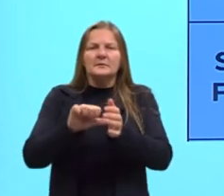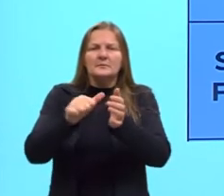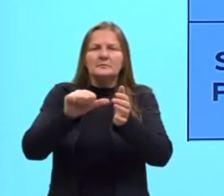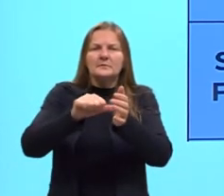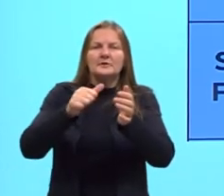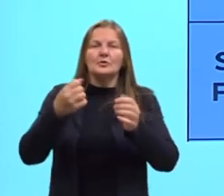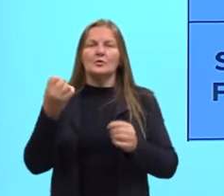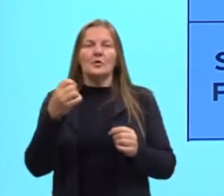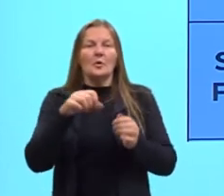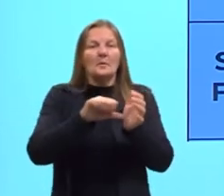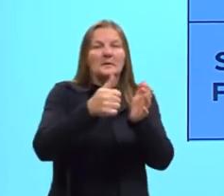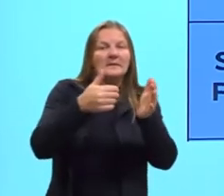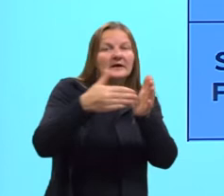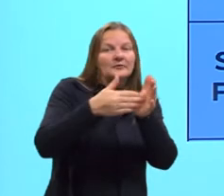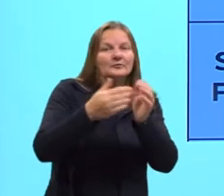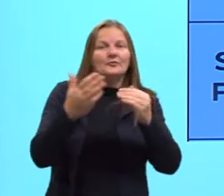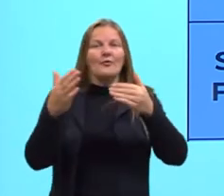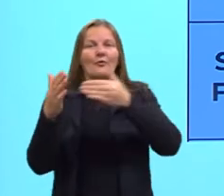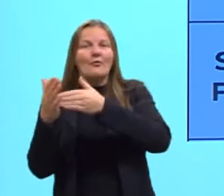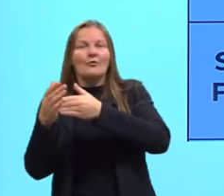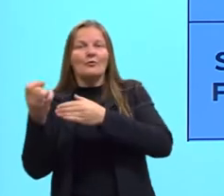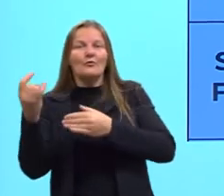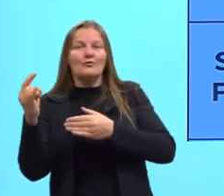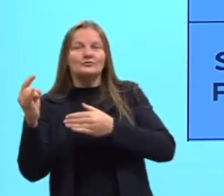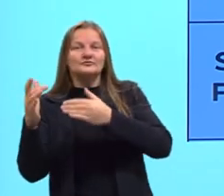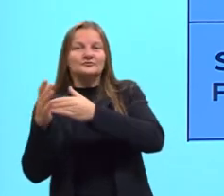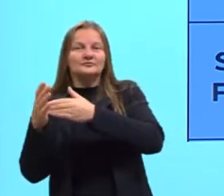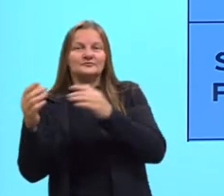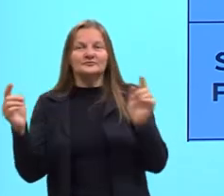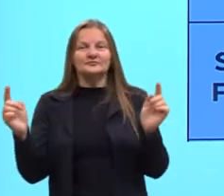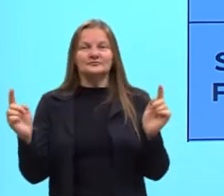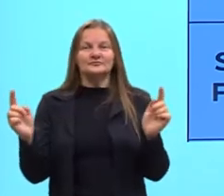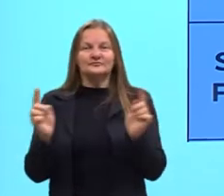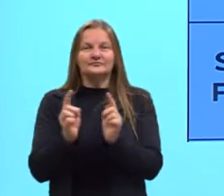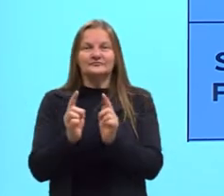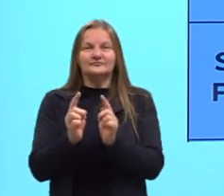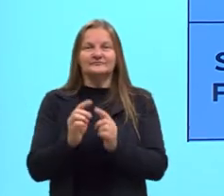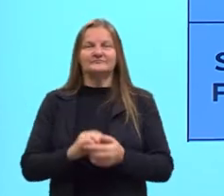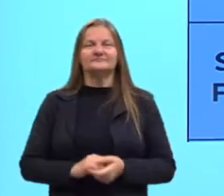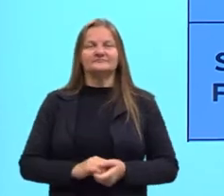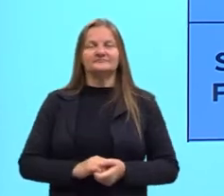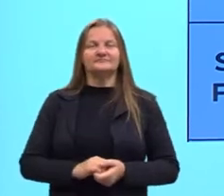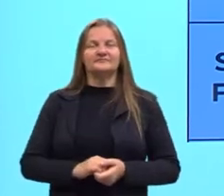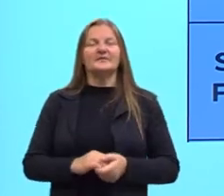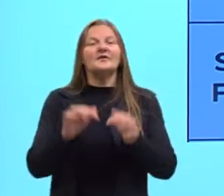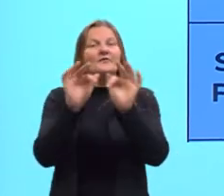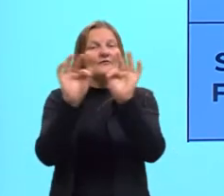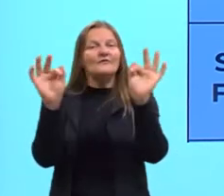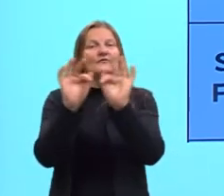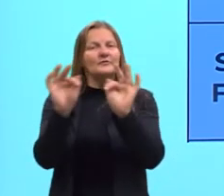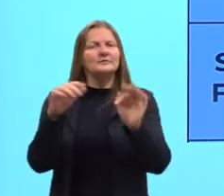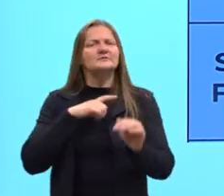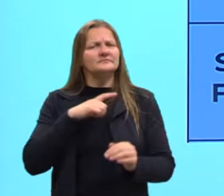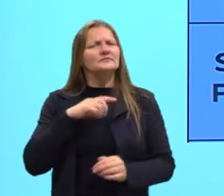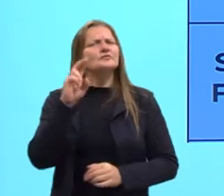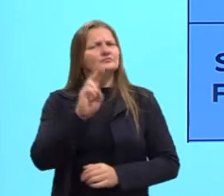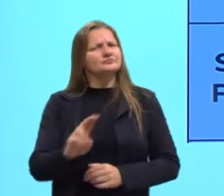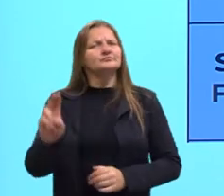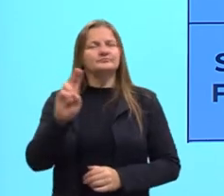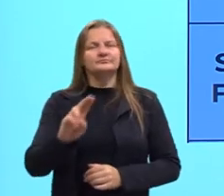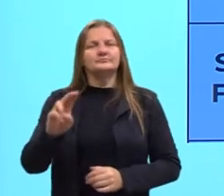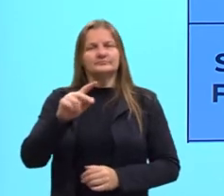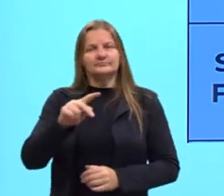primeiro e o último termo que nós queremos determinar então a soma essas fórmulas então elas são utilizadas